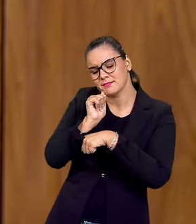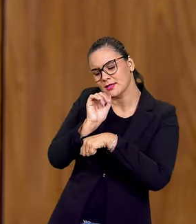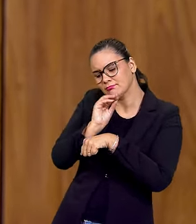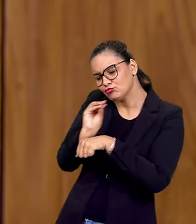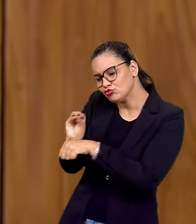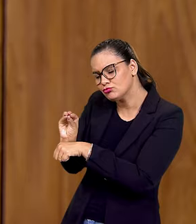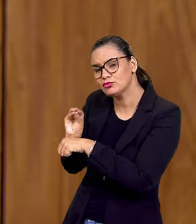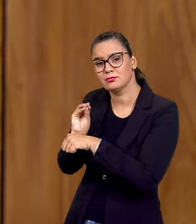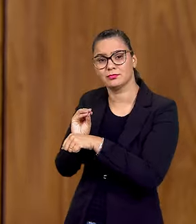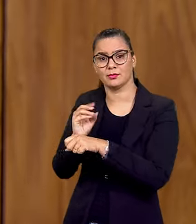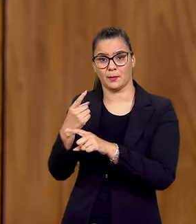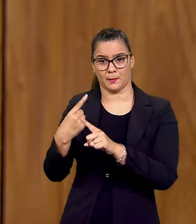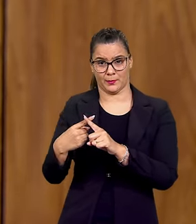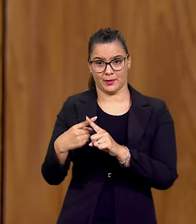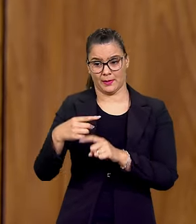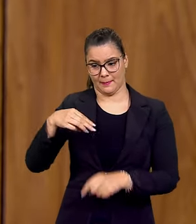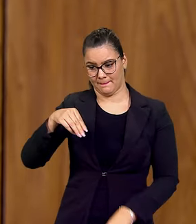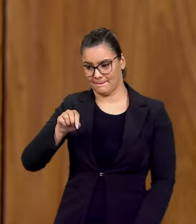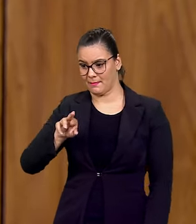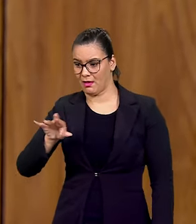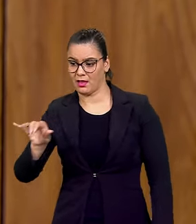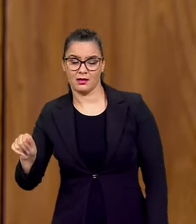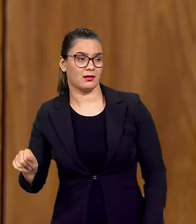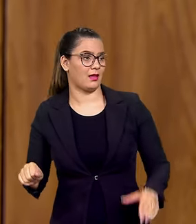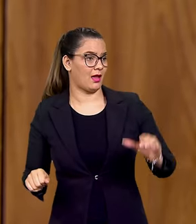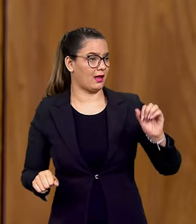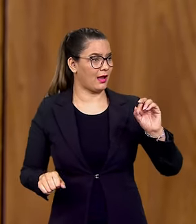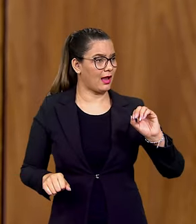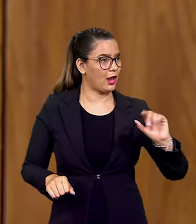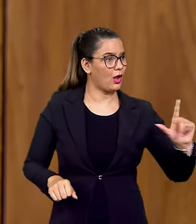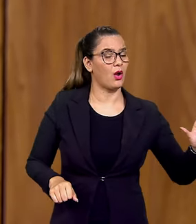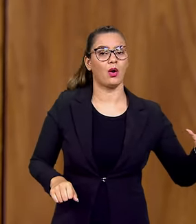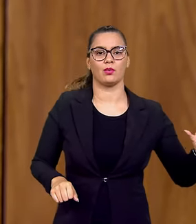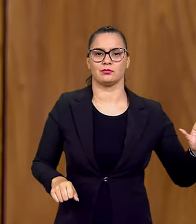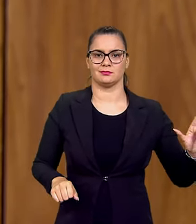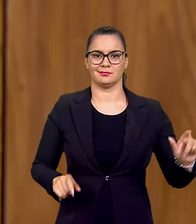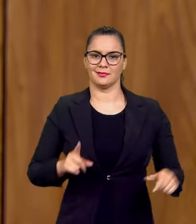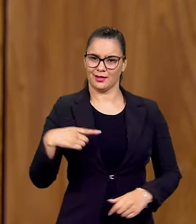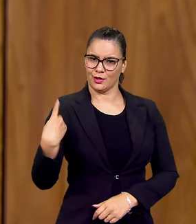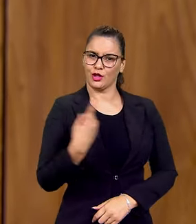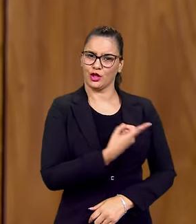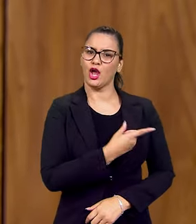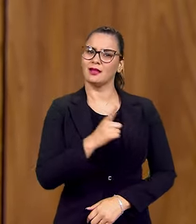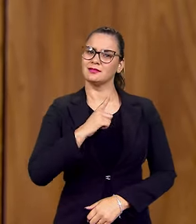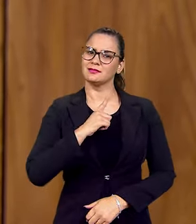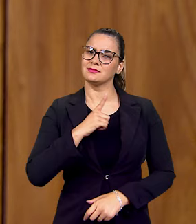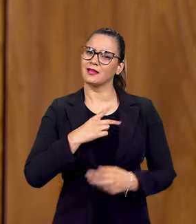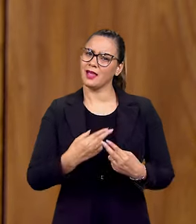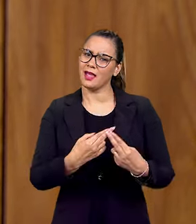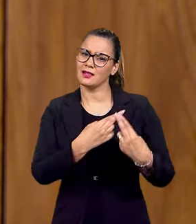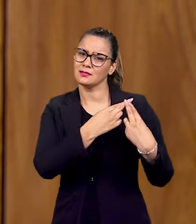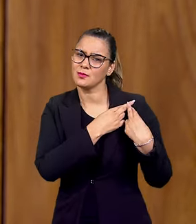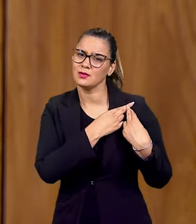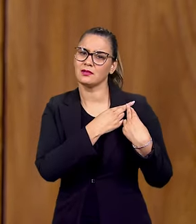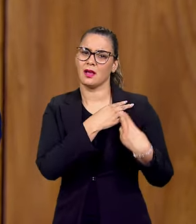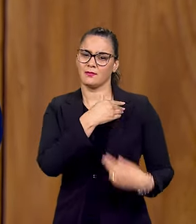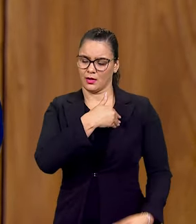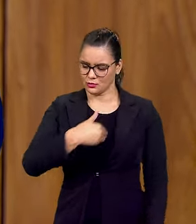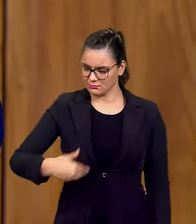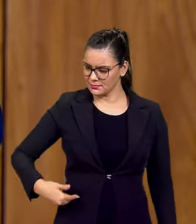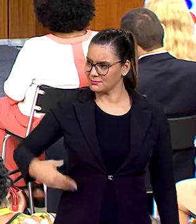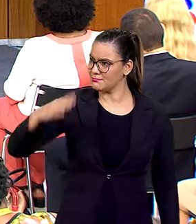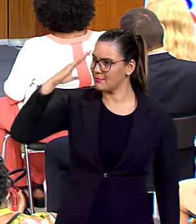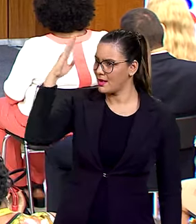afeto materno, Jaque, Maria, Carol, nós temos a nossa responsabilidade